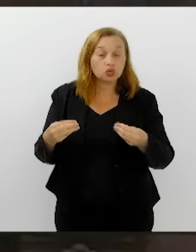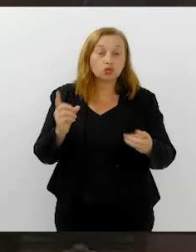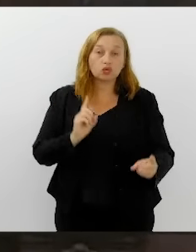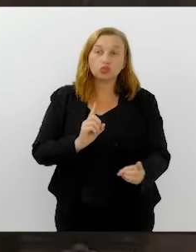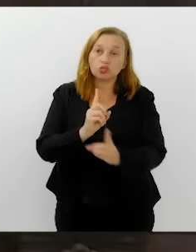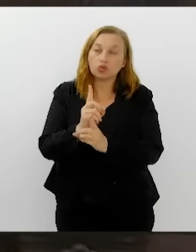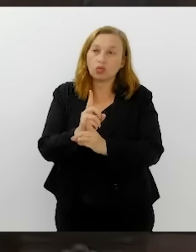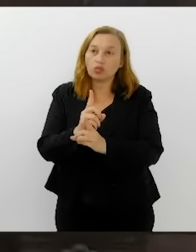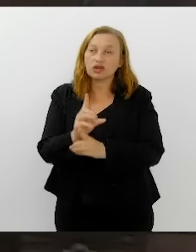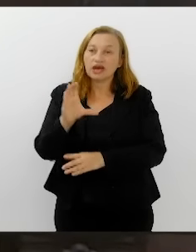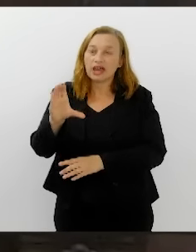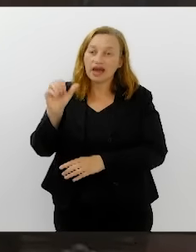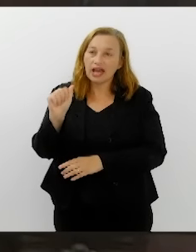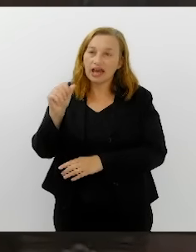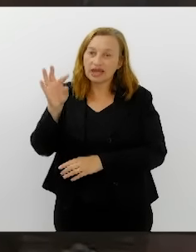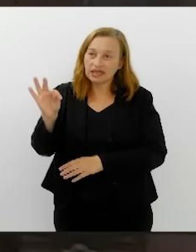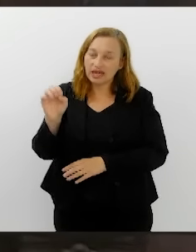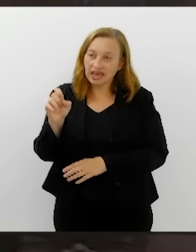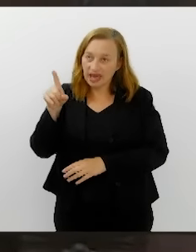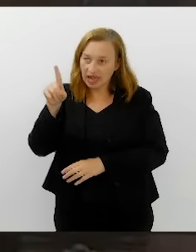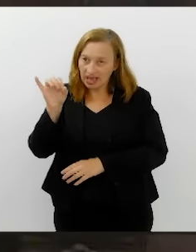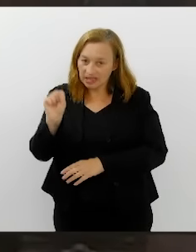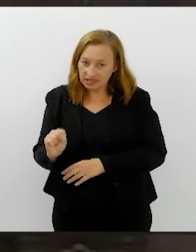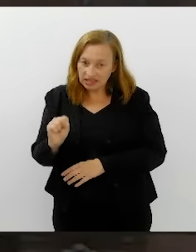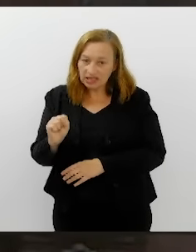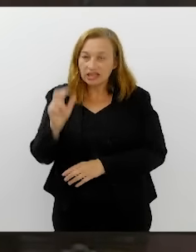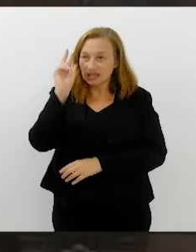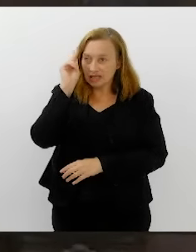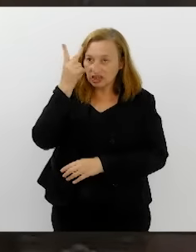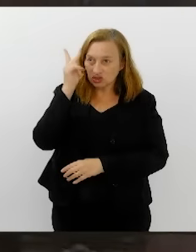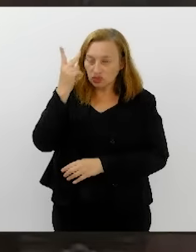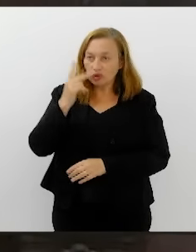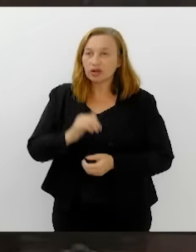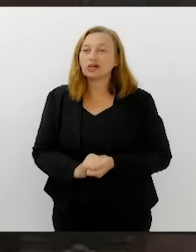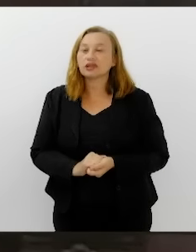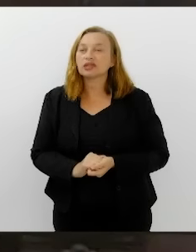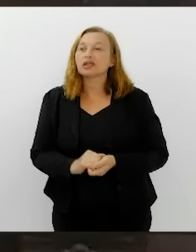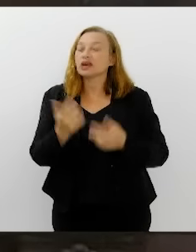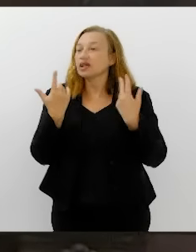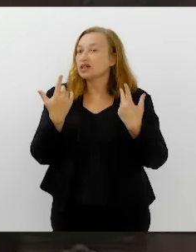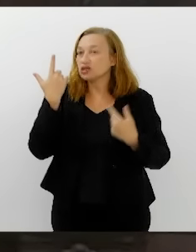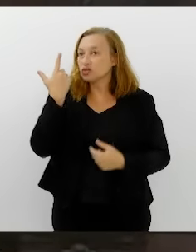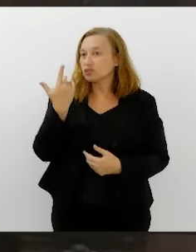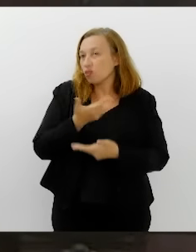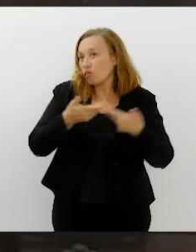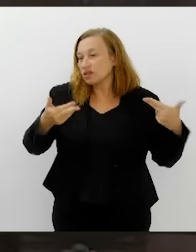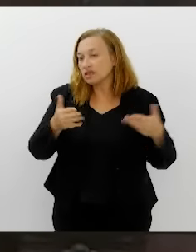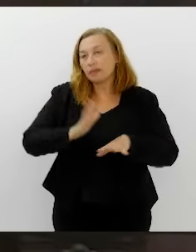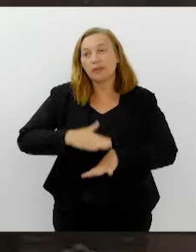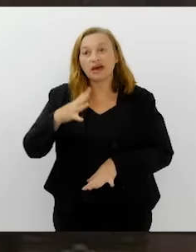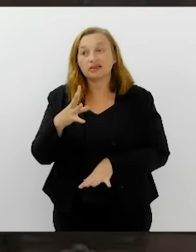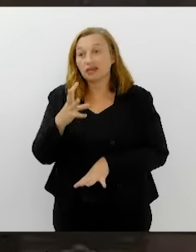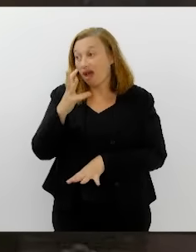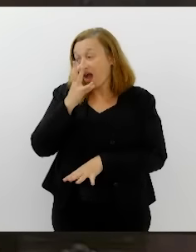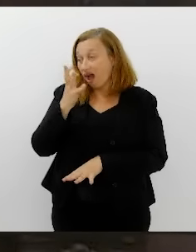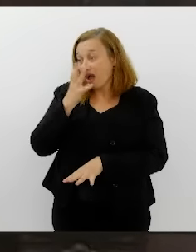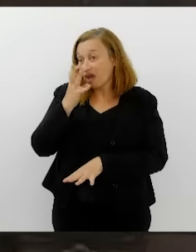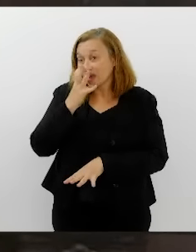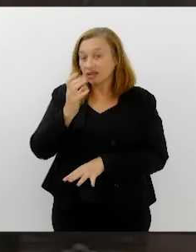de catequese e as histórias da Sagrada Escritura eram as coisas que mais encantavam o Monsenhor